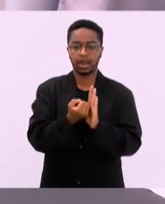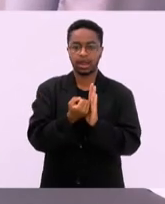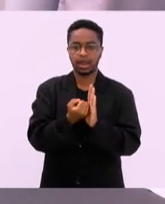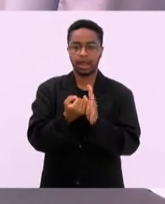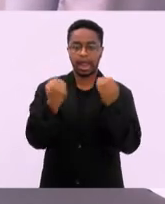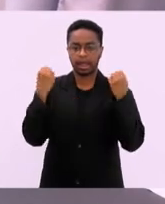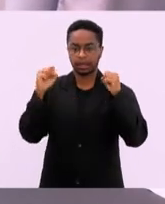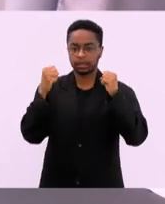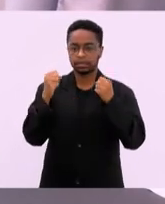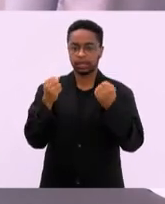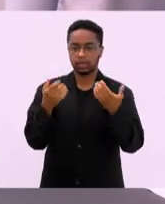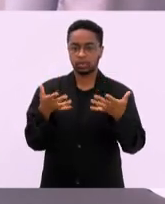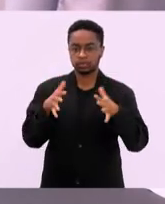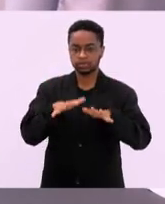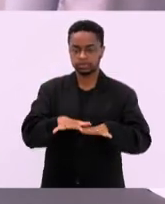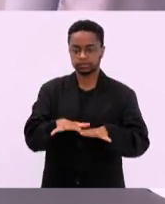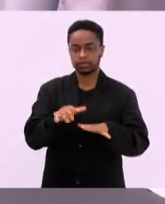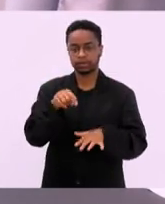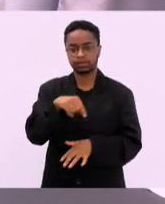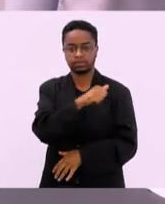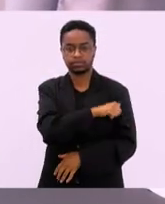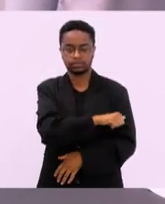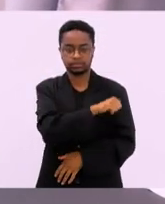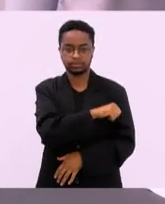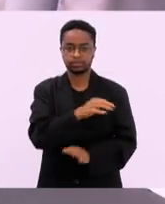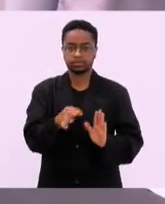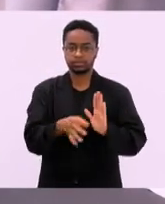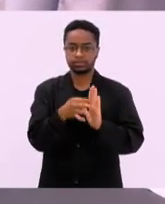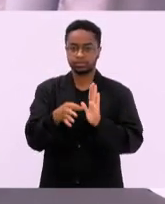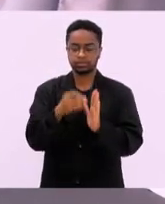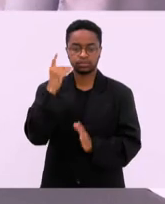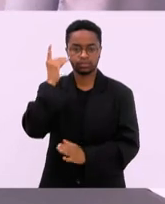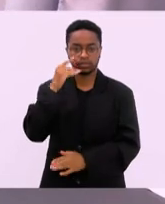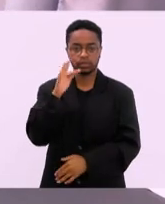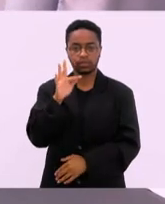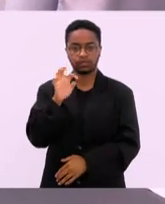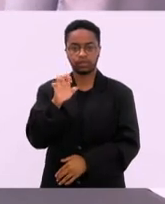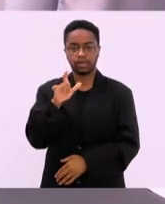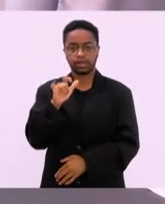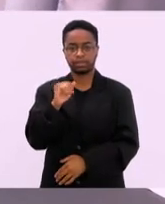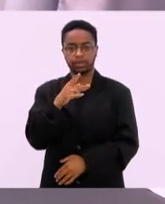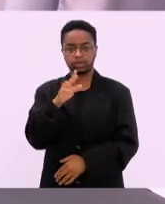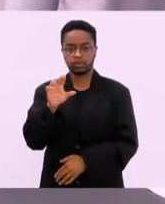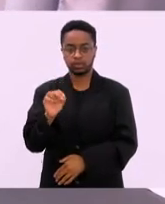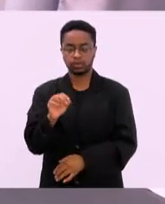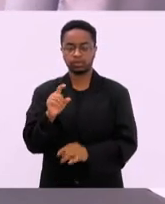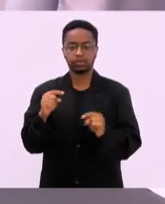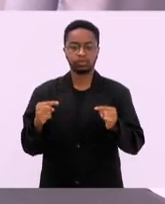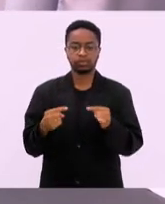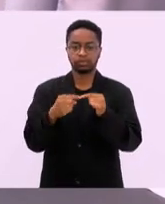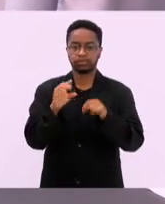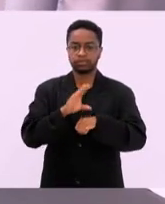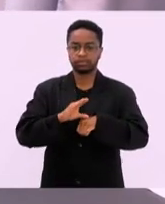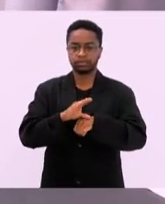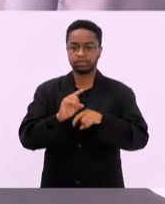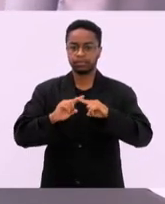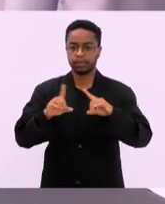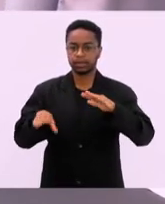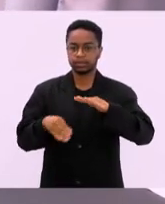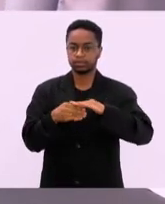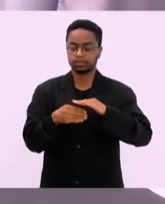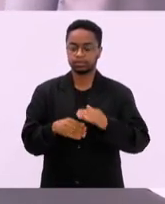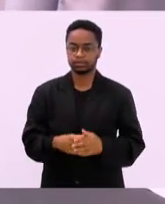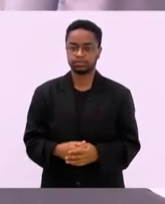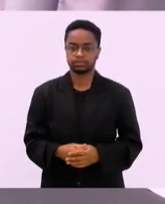âmbito do Estado do Rio de Janeiro. O parecer do deputado Filipinho Raves é pela constitucionalidade com